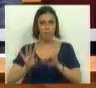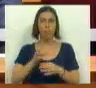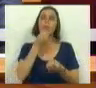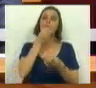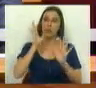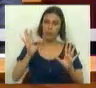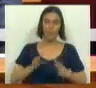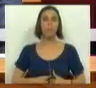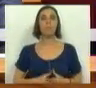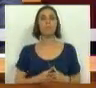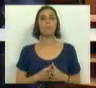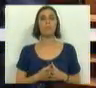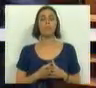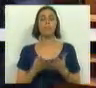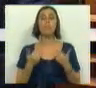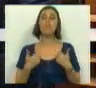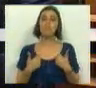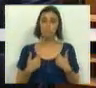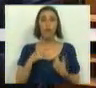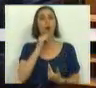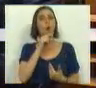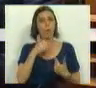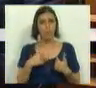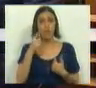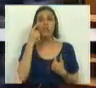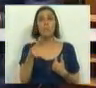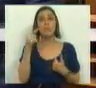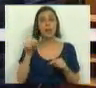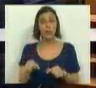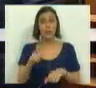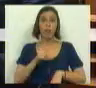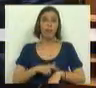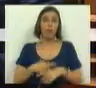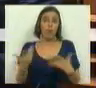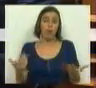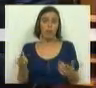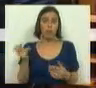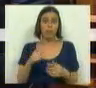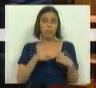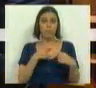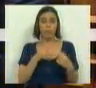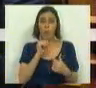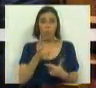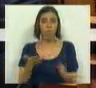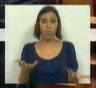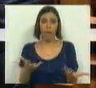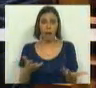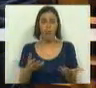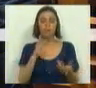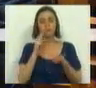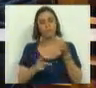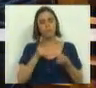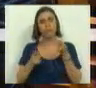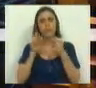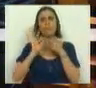bem. Nós teremos a oportunidade, em especialidade, dado que o tempo que aqui decorre não nos permite, de analisar